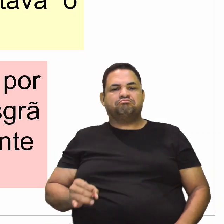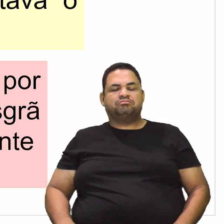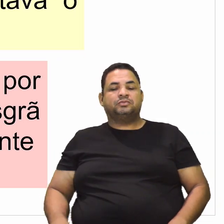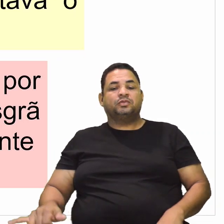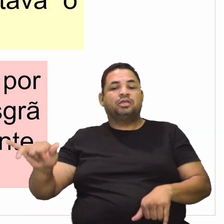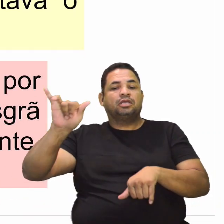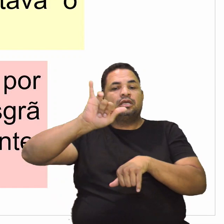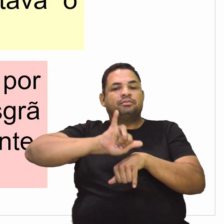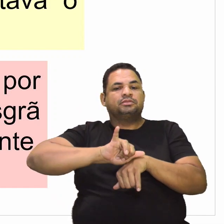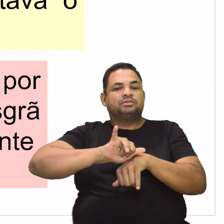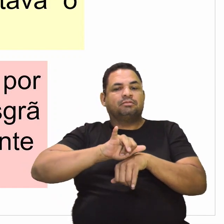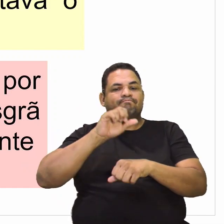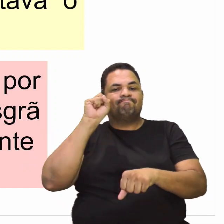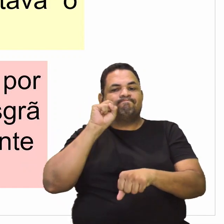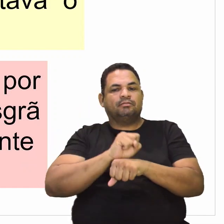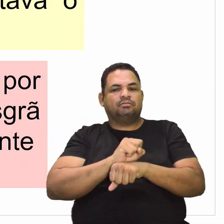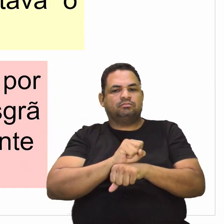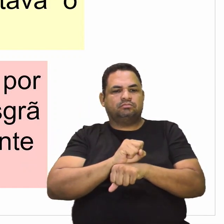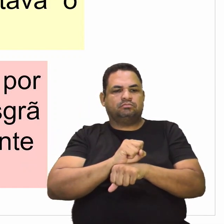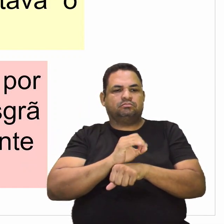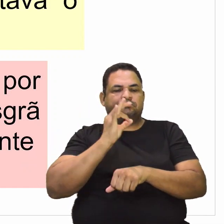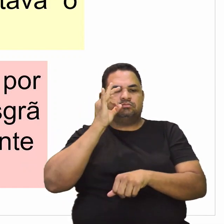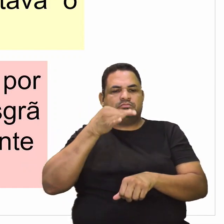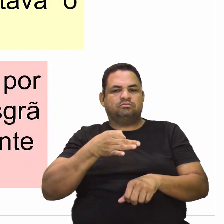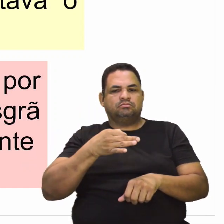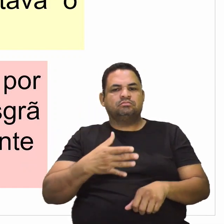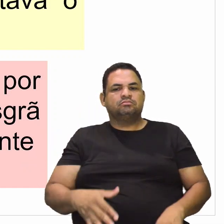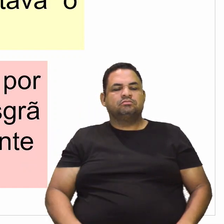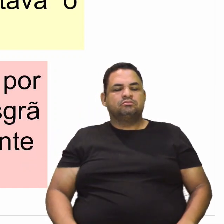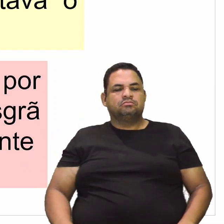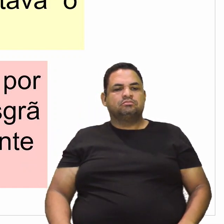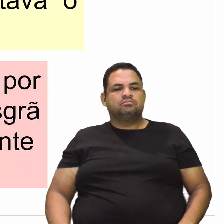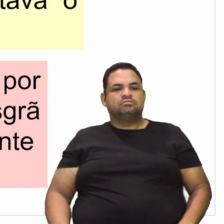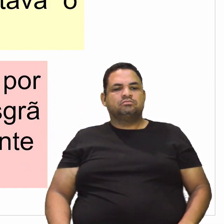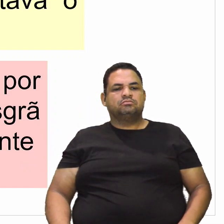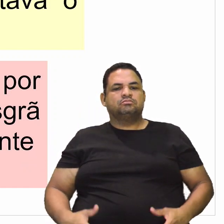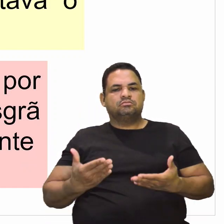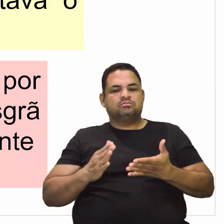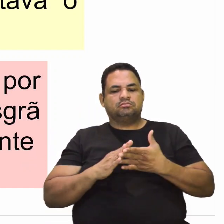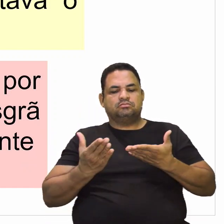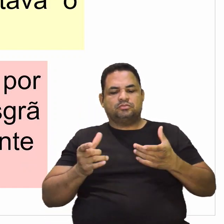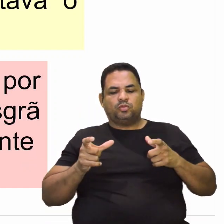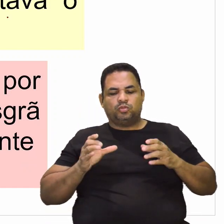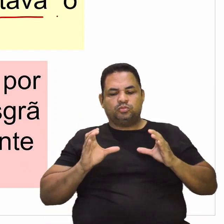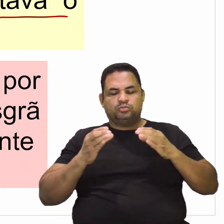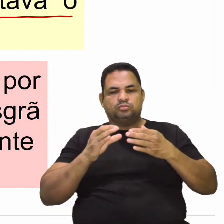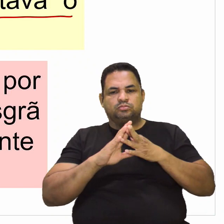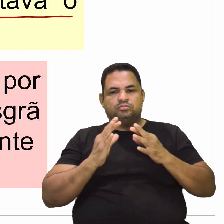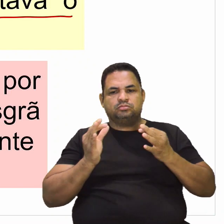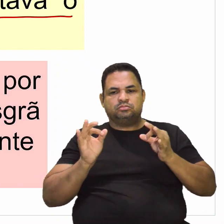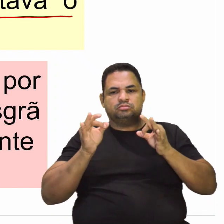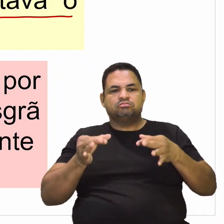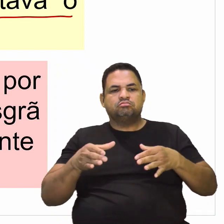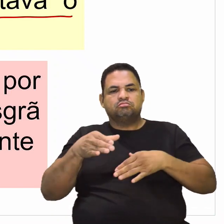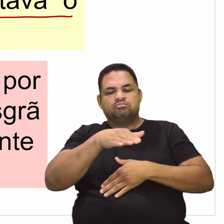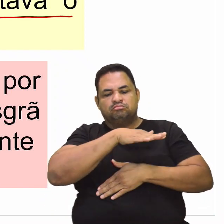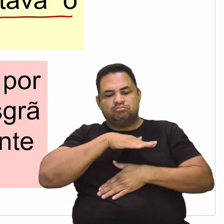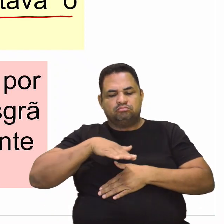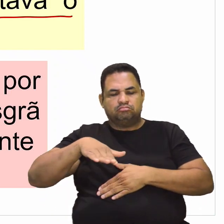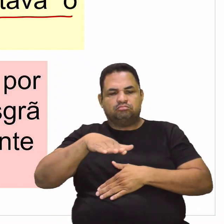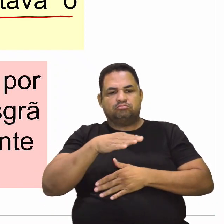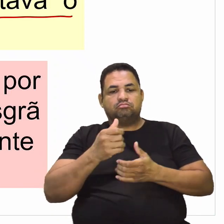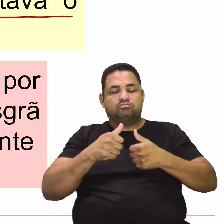tinha uma capital fixa. Geralmente, sua corte era o local onde estava